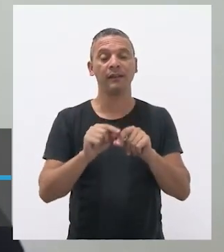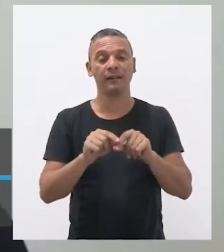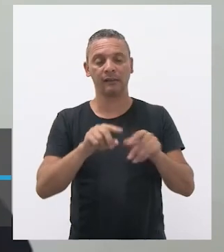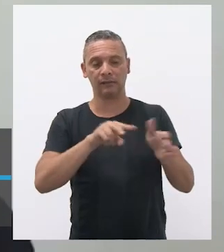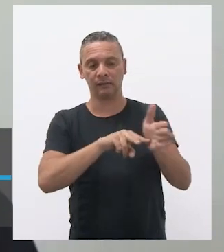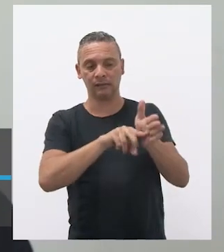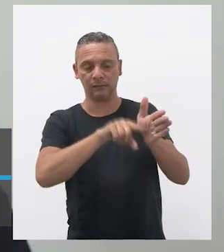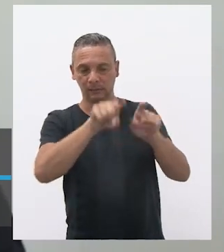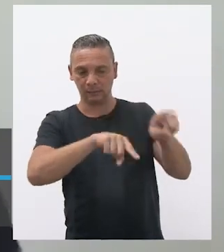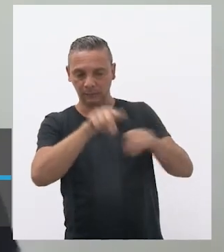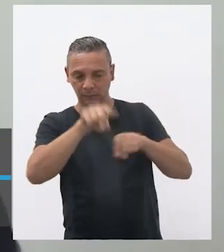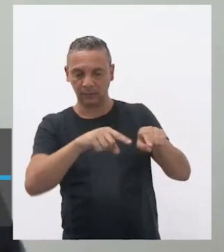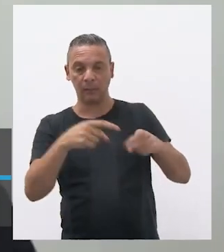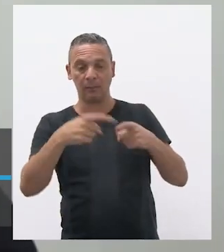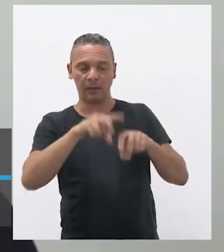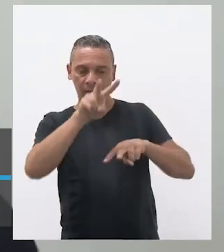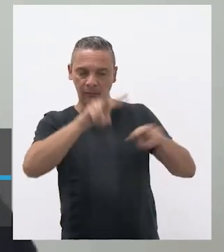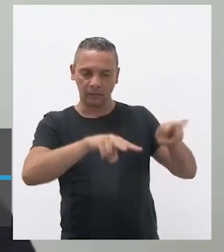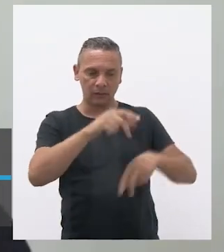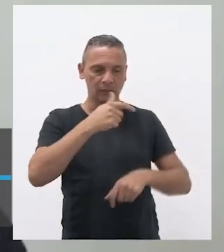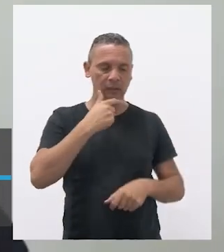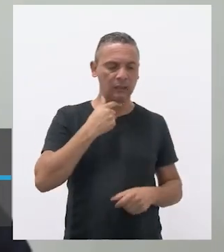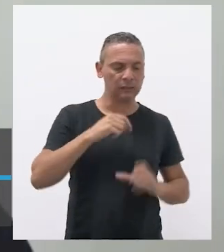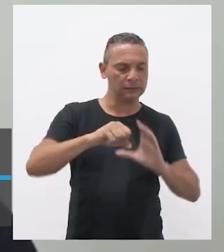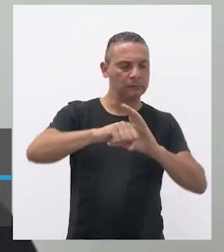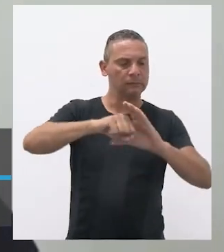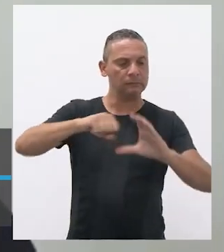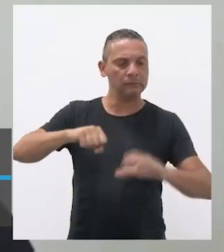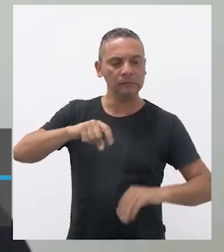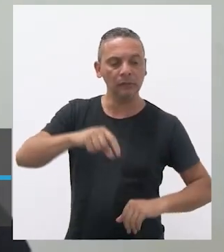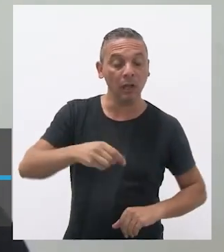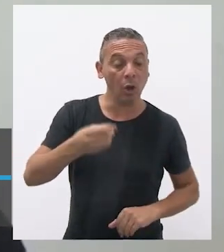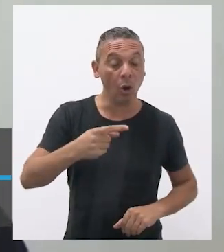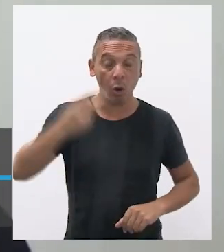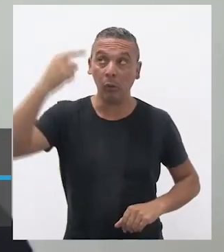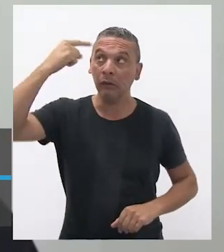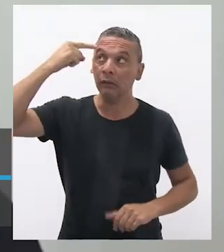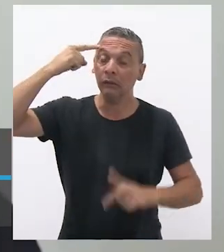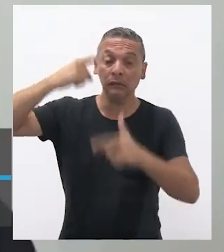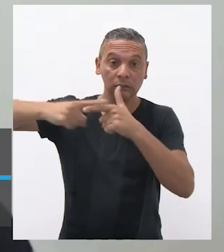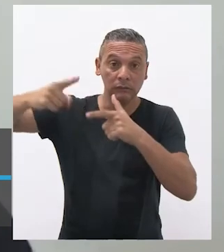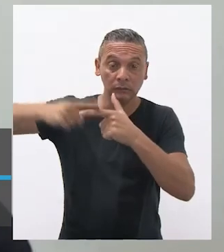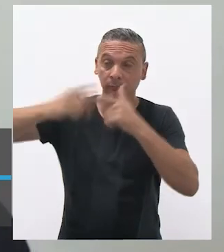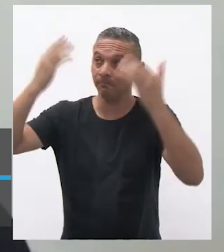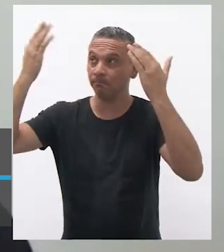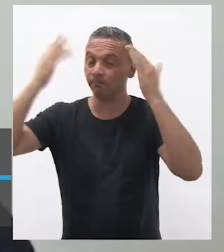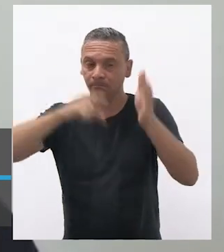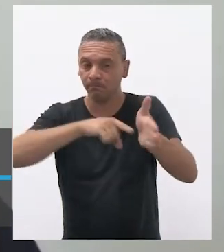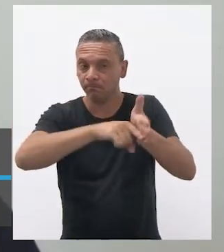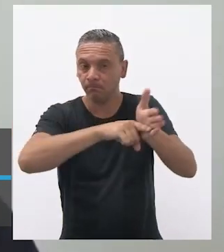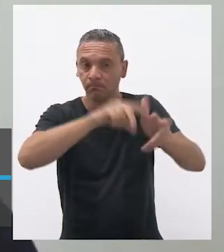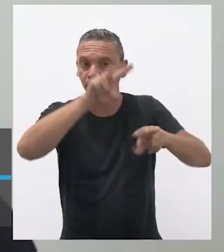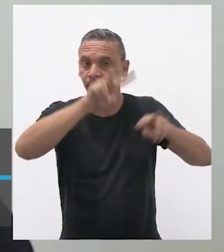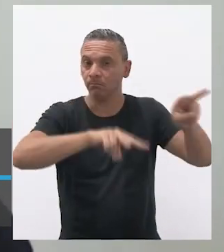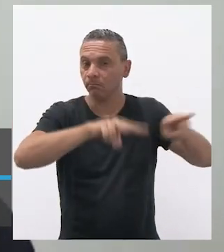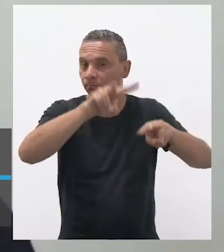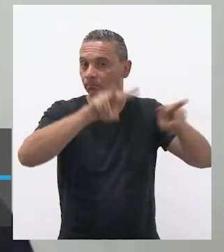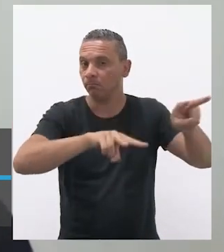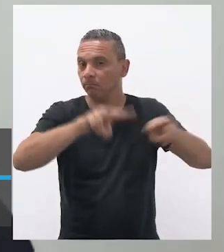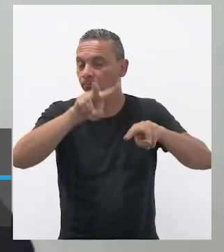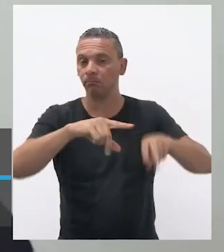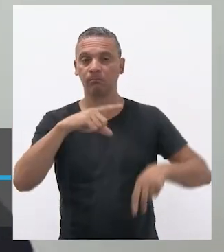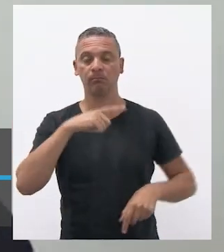de burra, culpam as mulheres pelos problemas que eles têm, inclusive no emprego, acusam as mulheres de incompetência